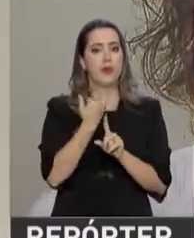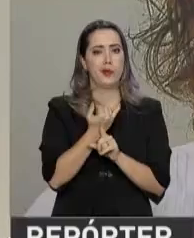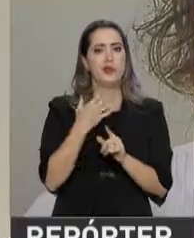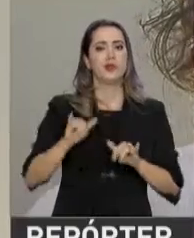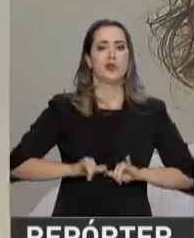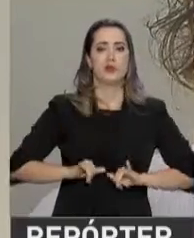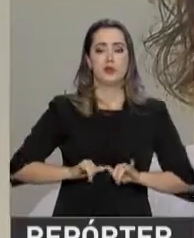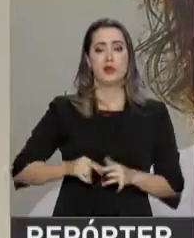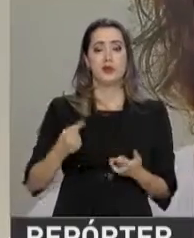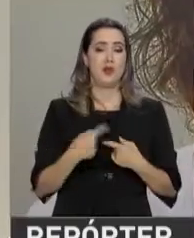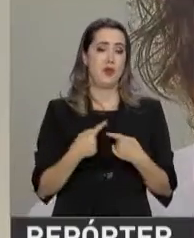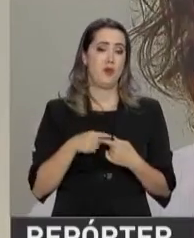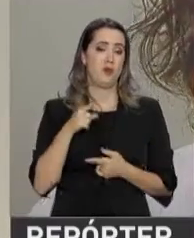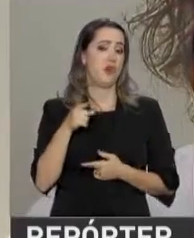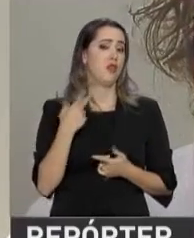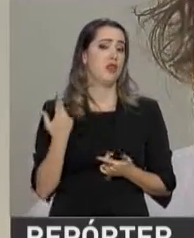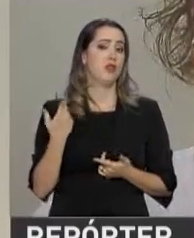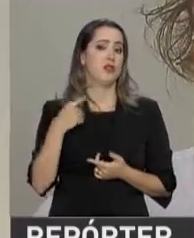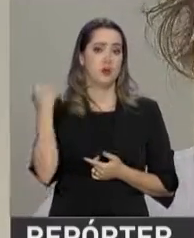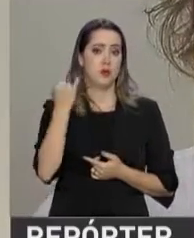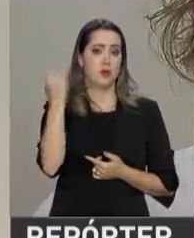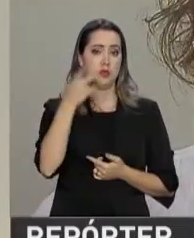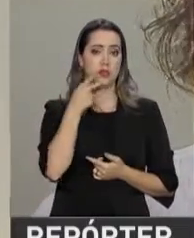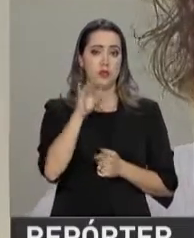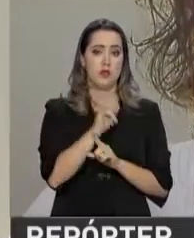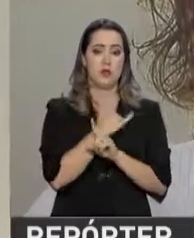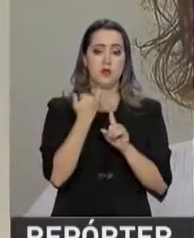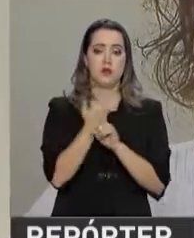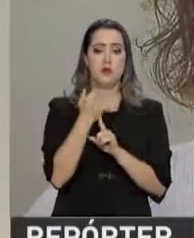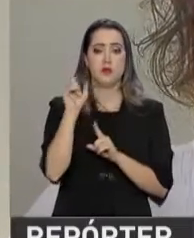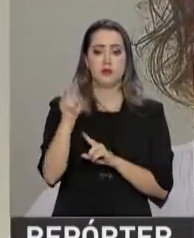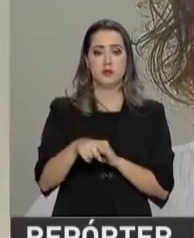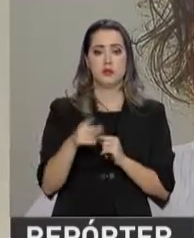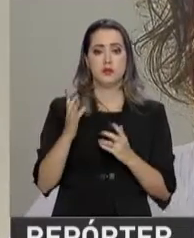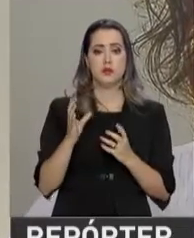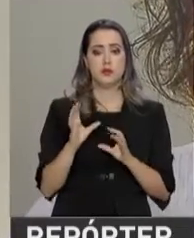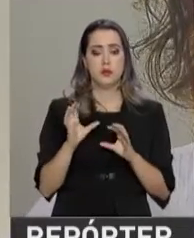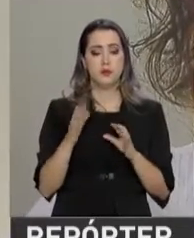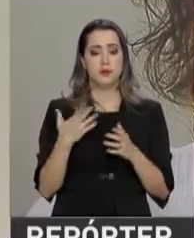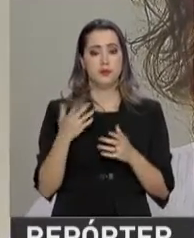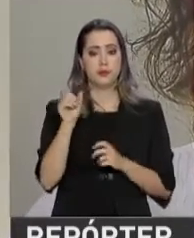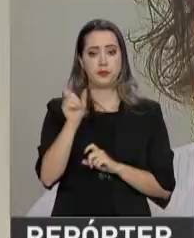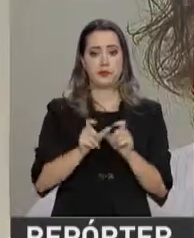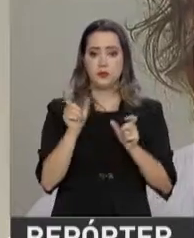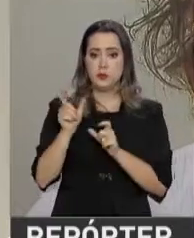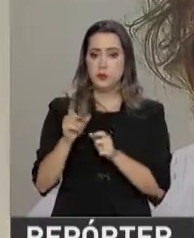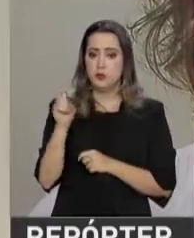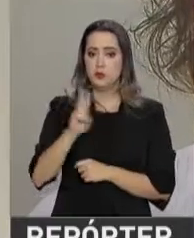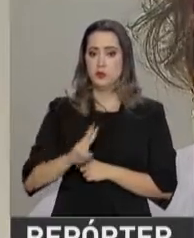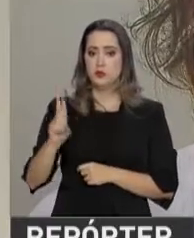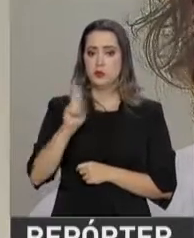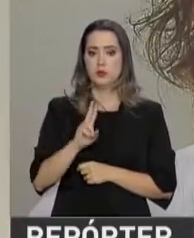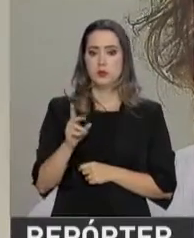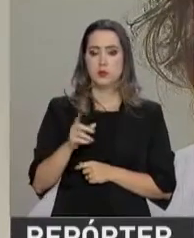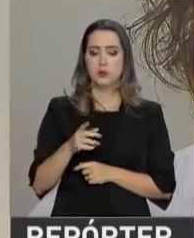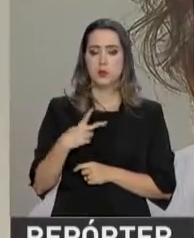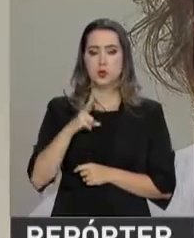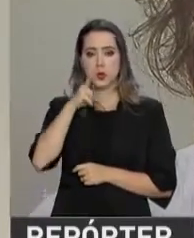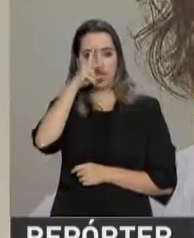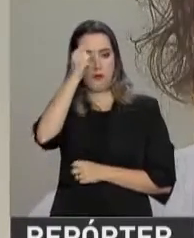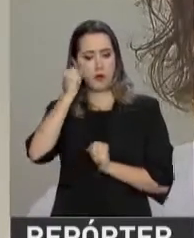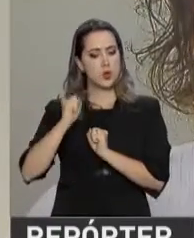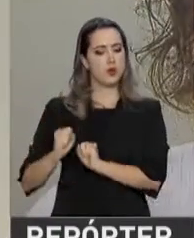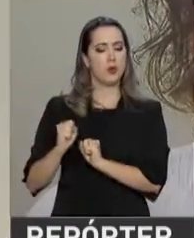definir o bullying que é uma pessoas usam da força do poder para humilhar para